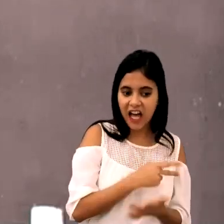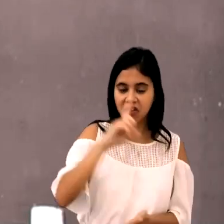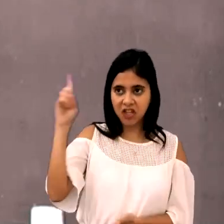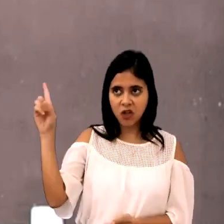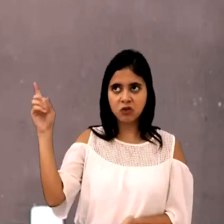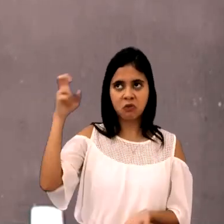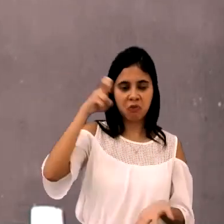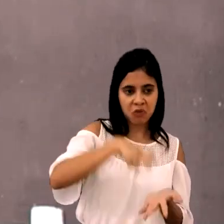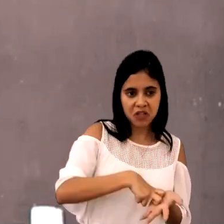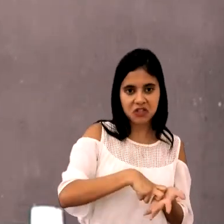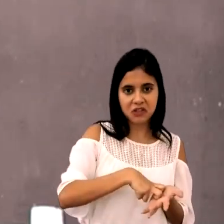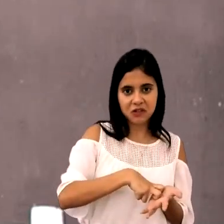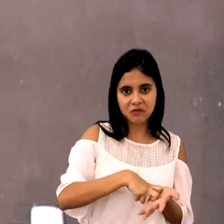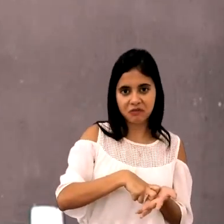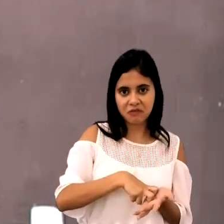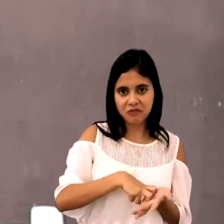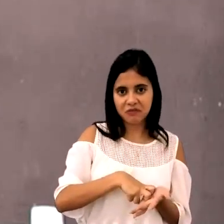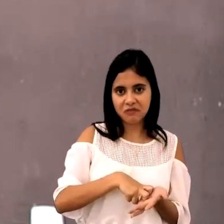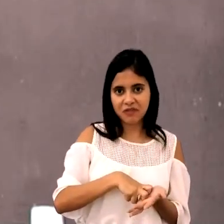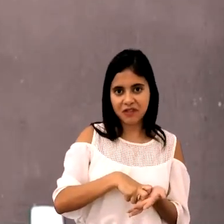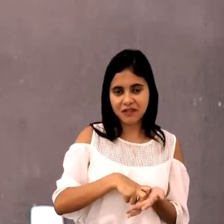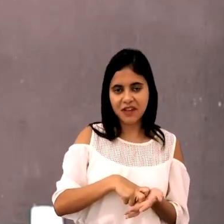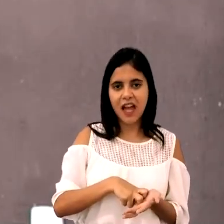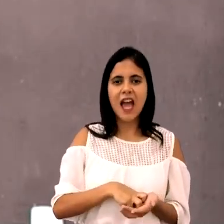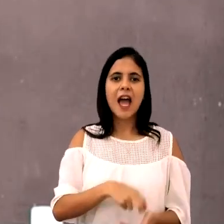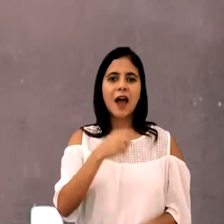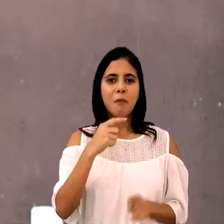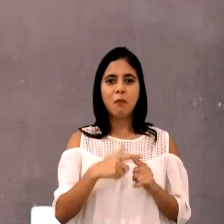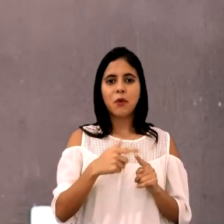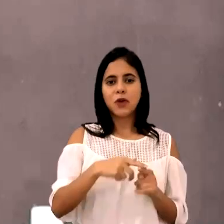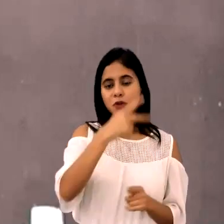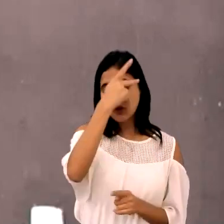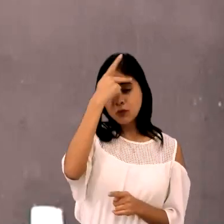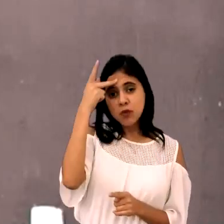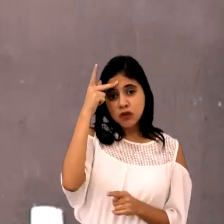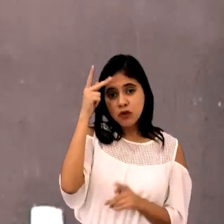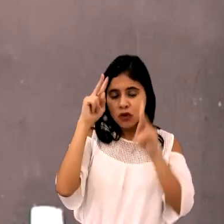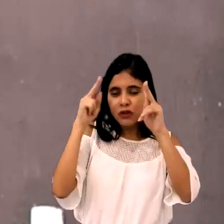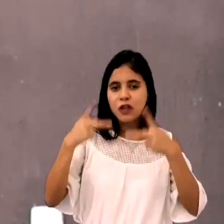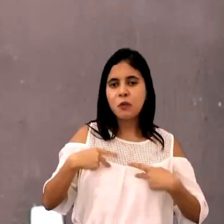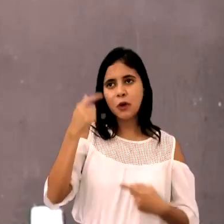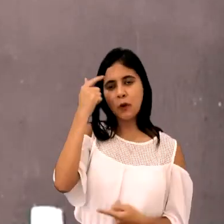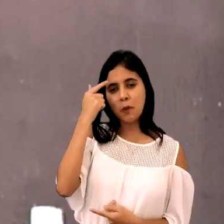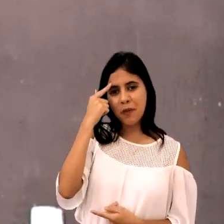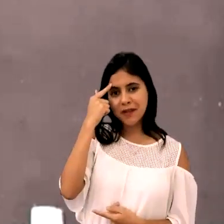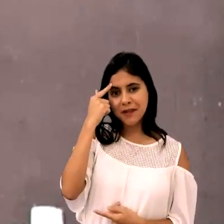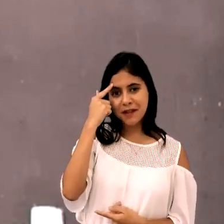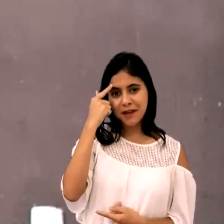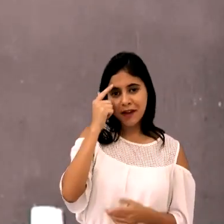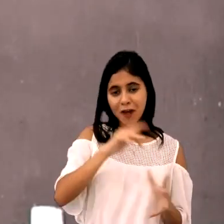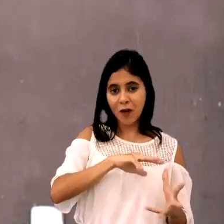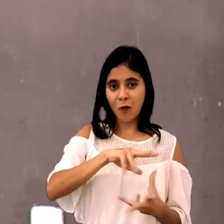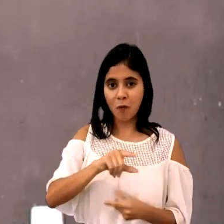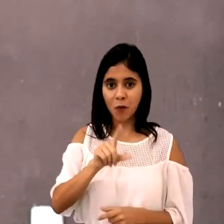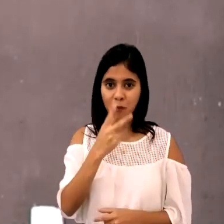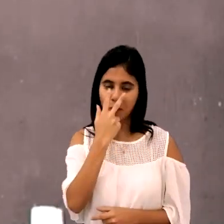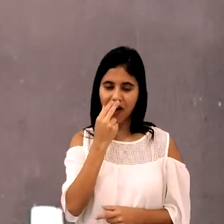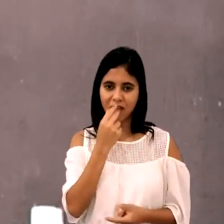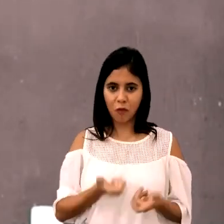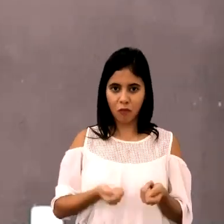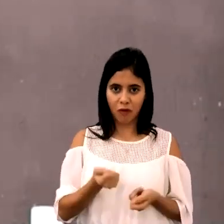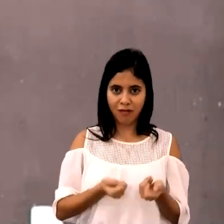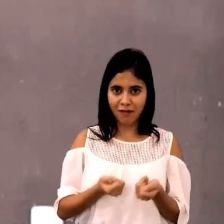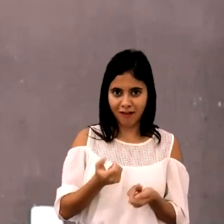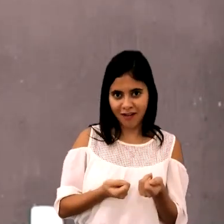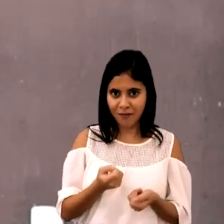pensa. A natureza humana pensa logo assim, acha que o universo é um jogo de videogame, que quem tem sucesso